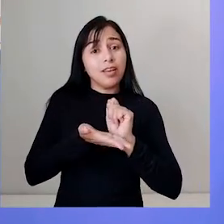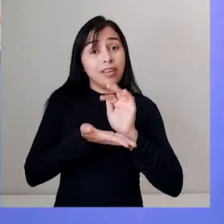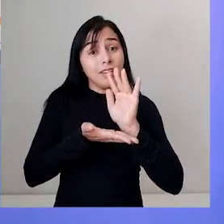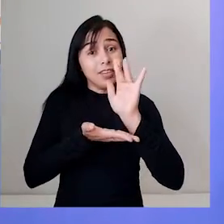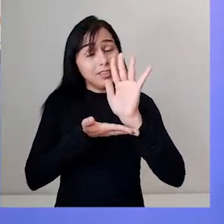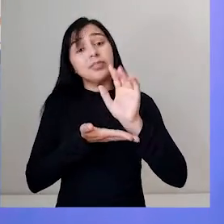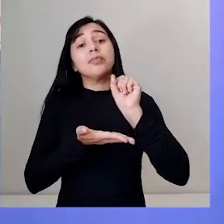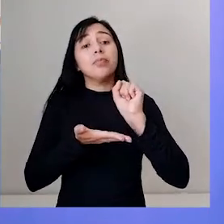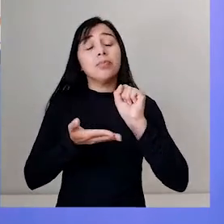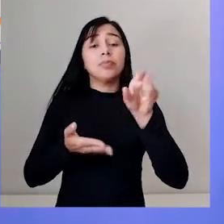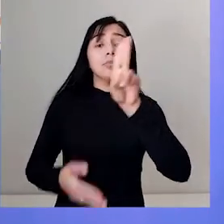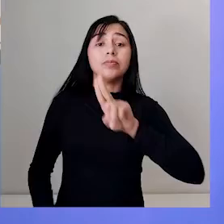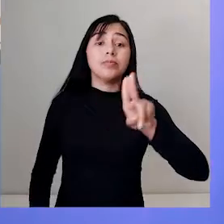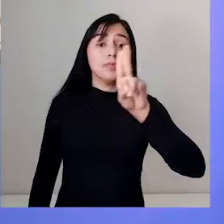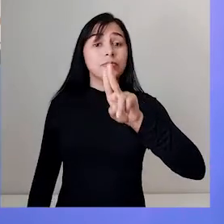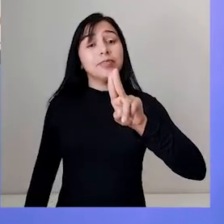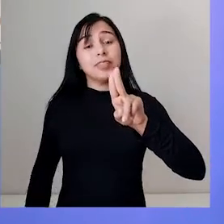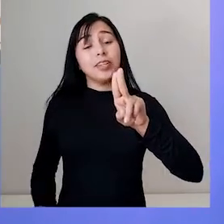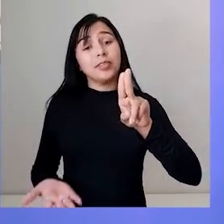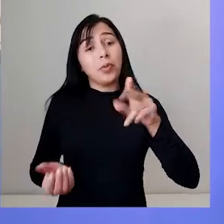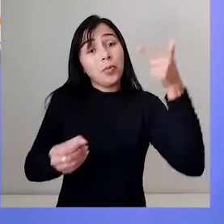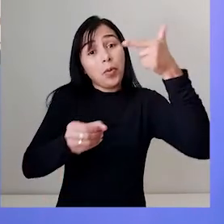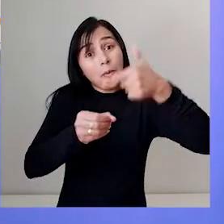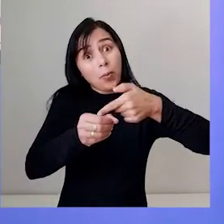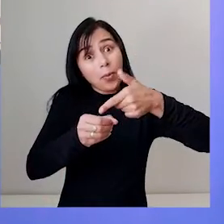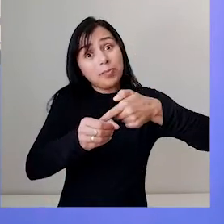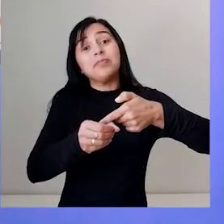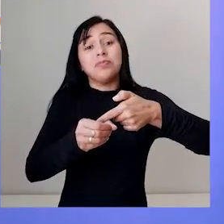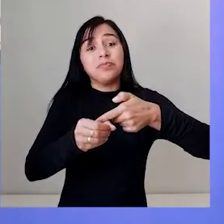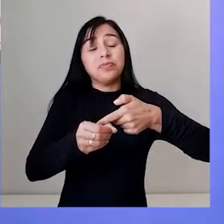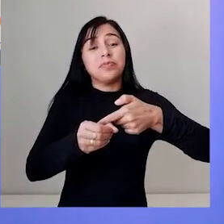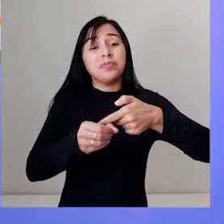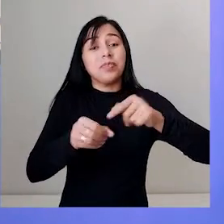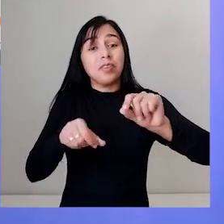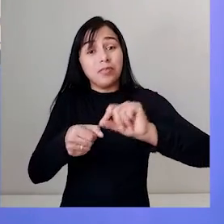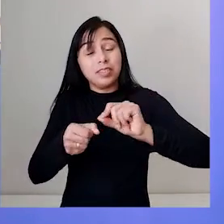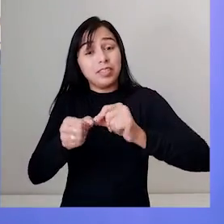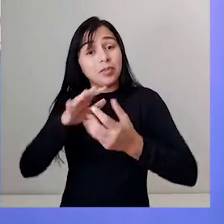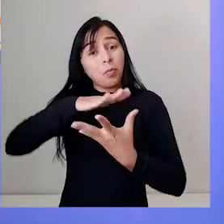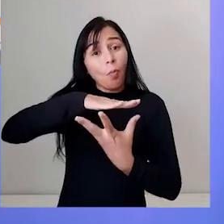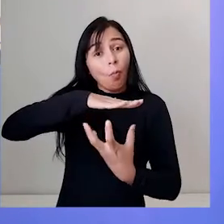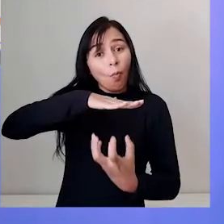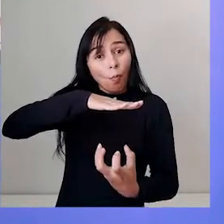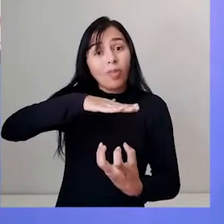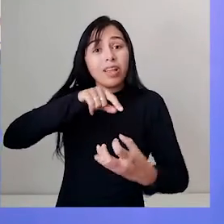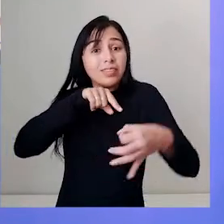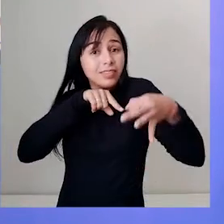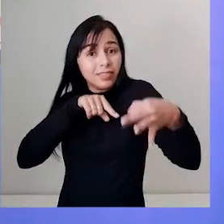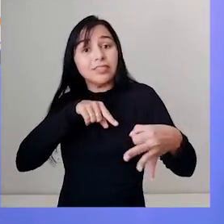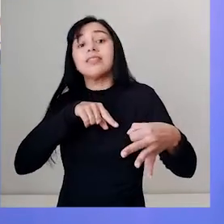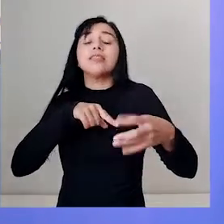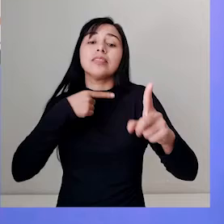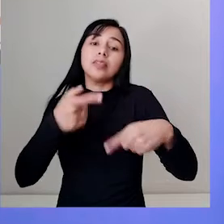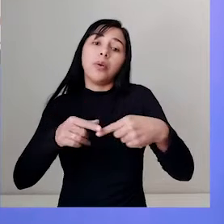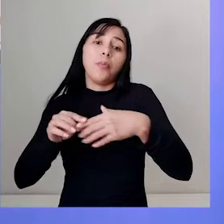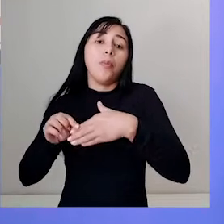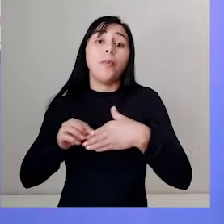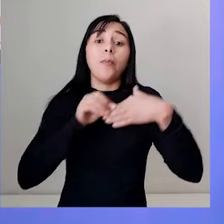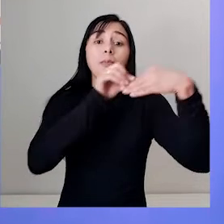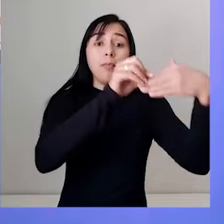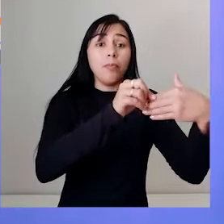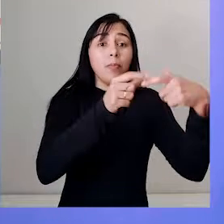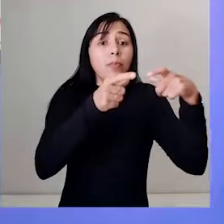utilizada como combustíveis, fazendo a drenagem correta e levando para um